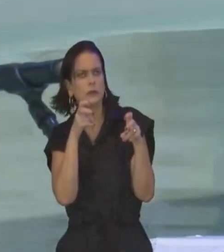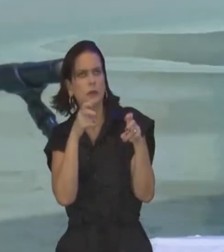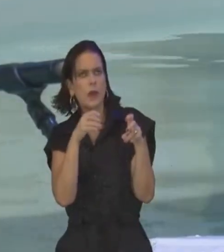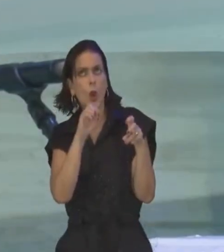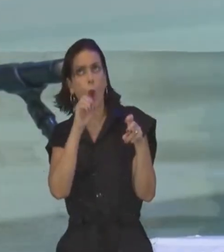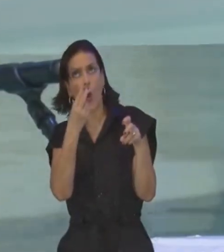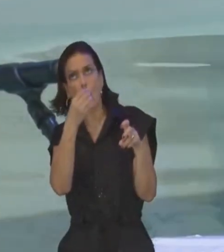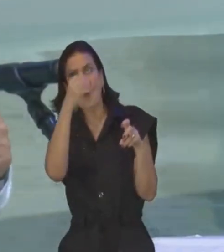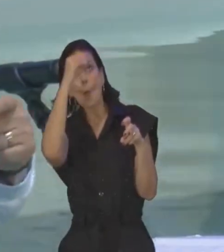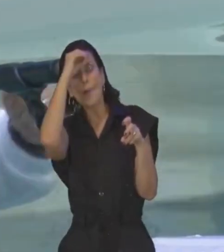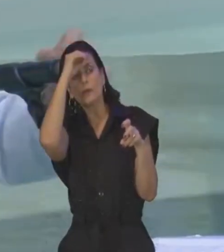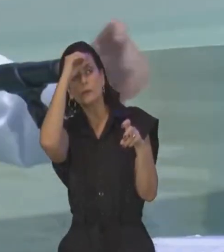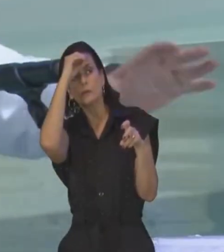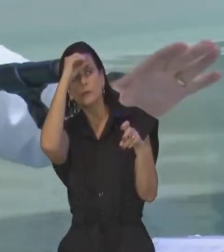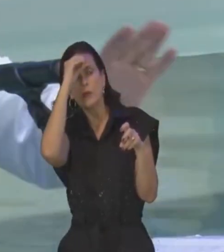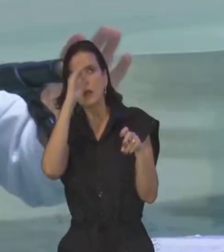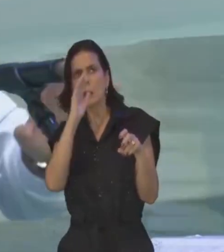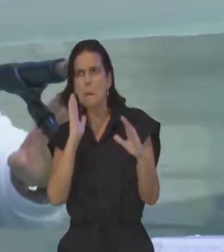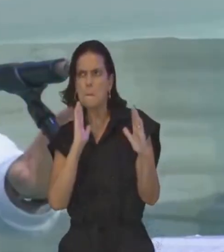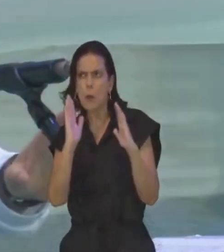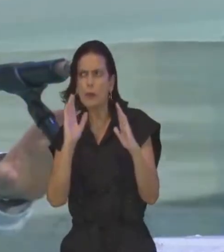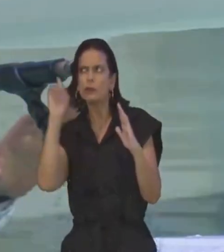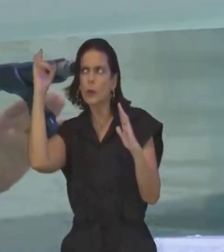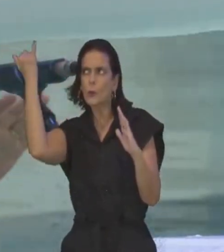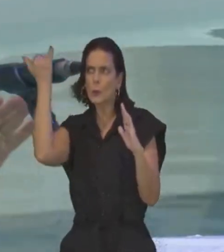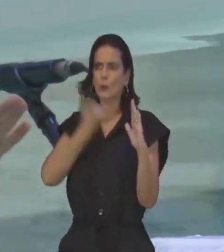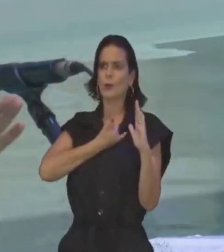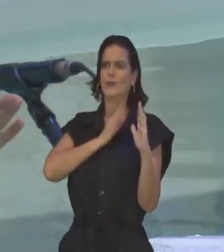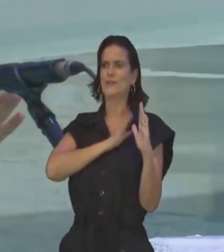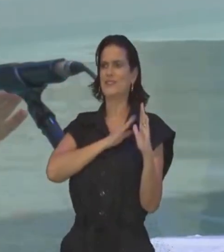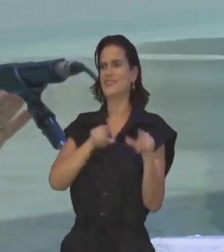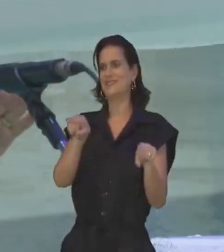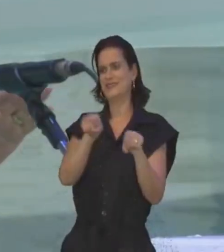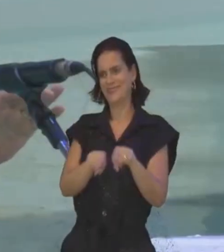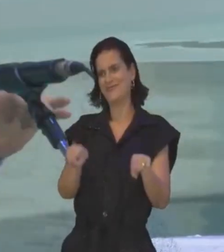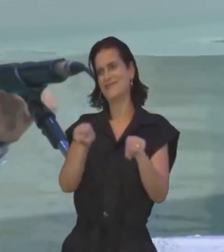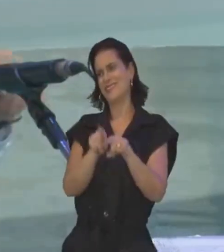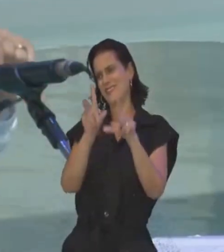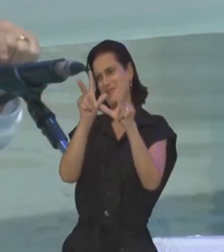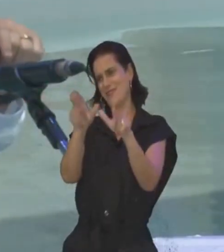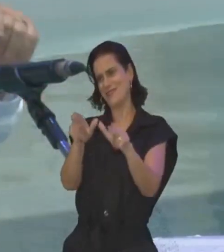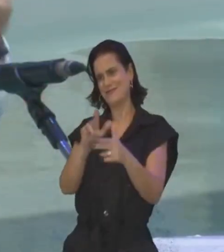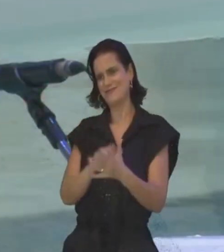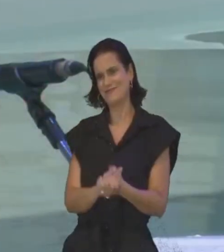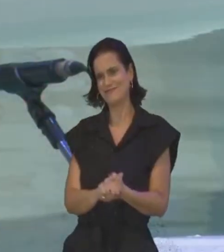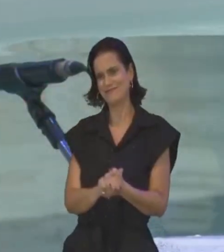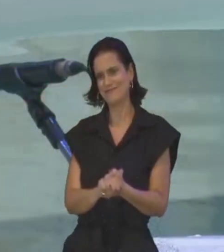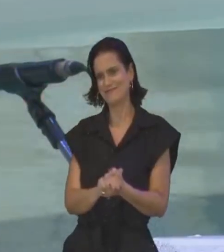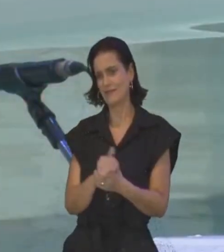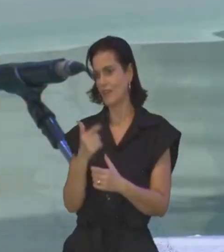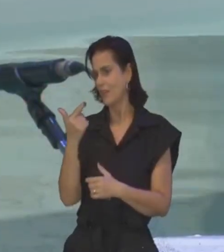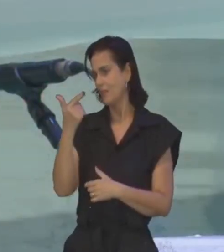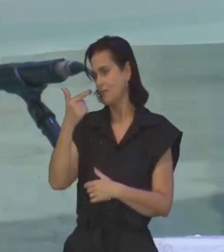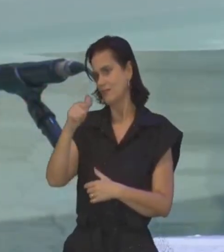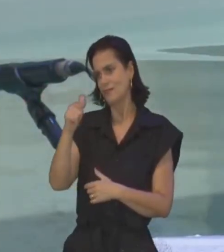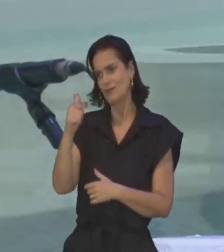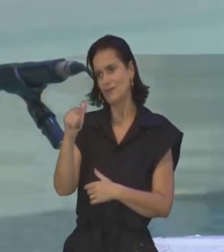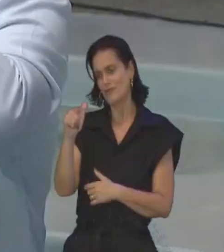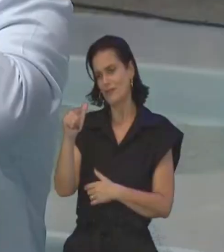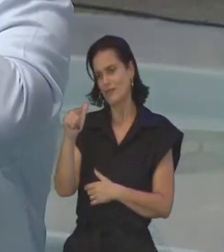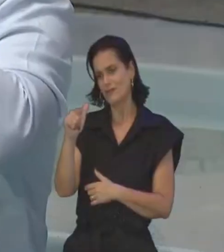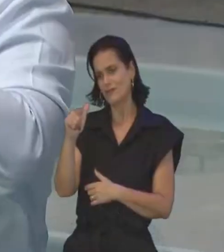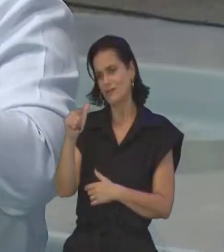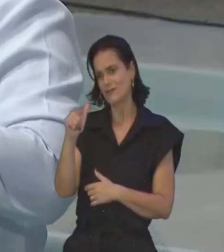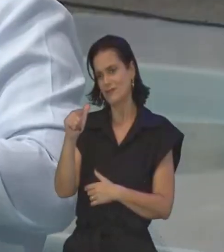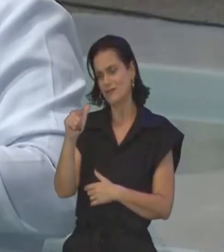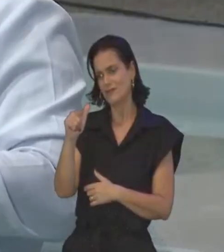compreendendo, e talvez em algum momento Deus vai falar ao seu coração. E nós não temos